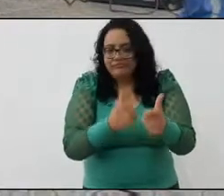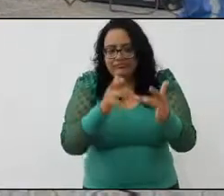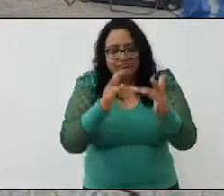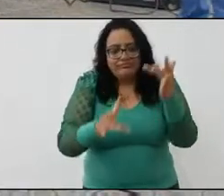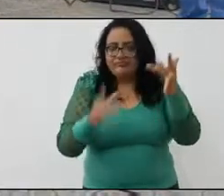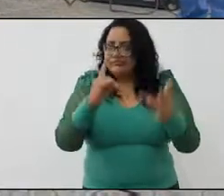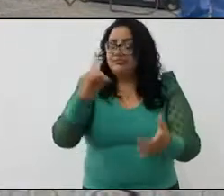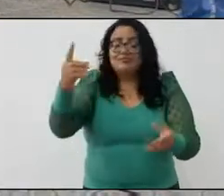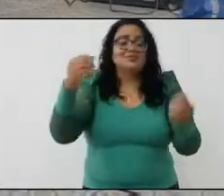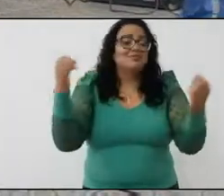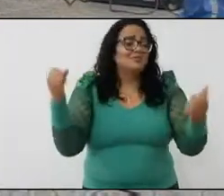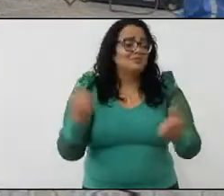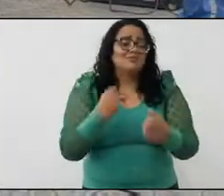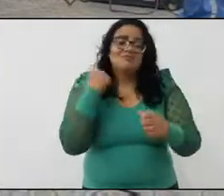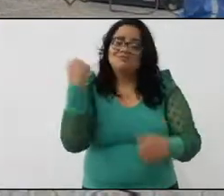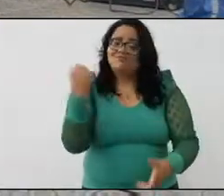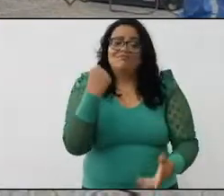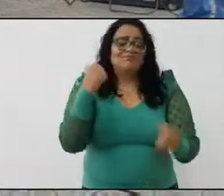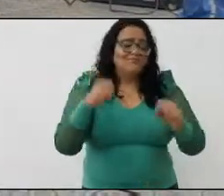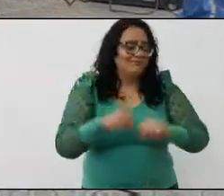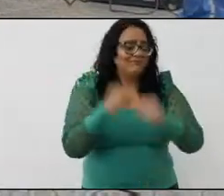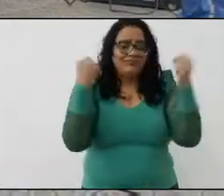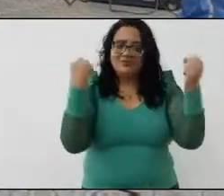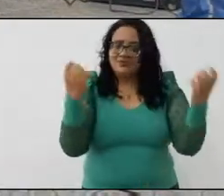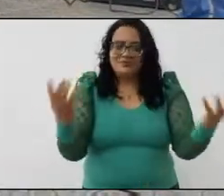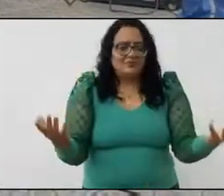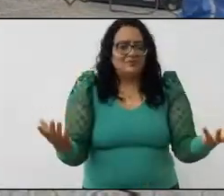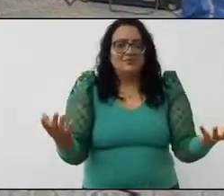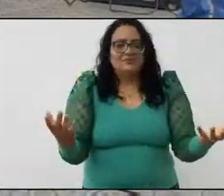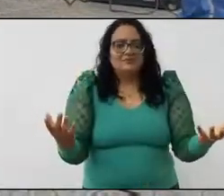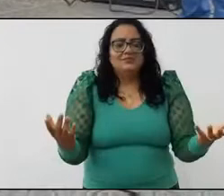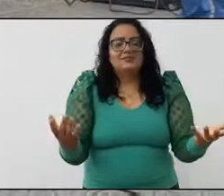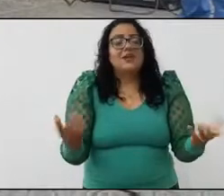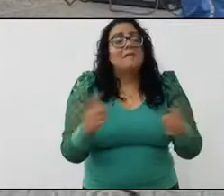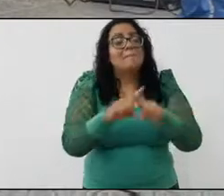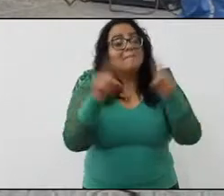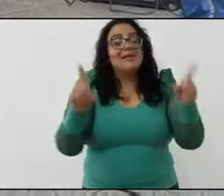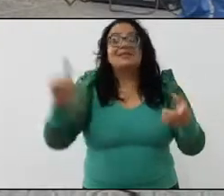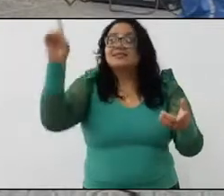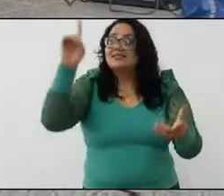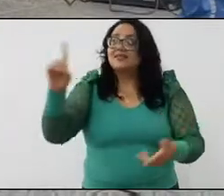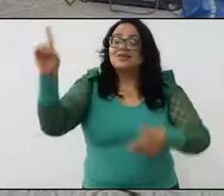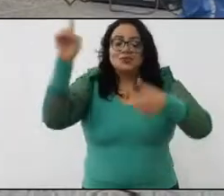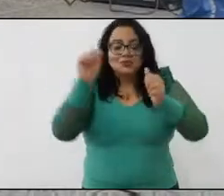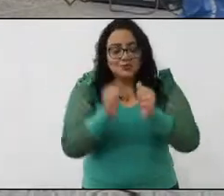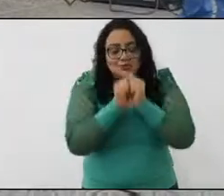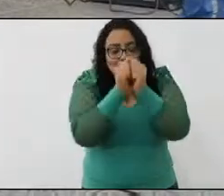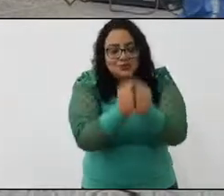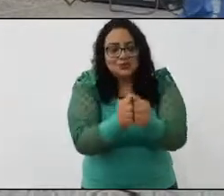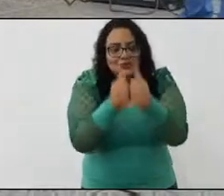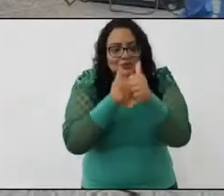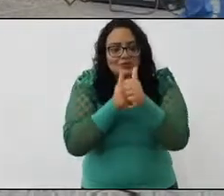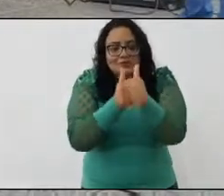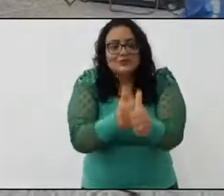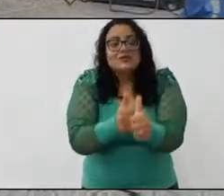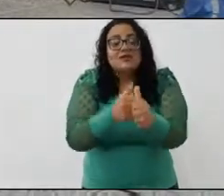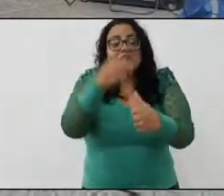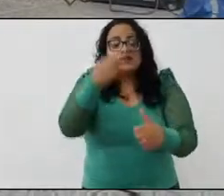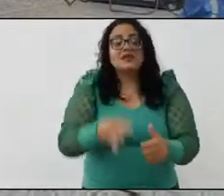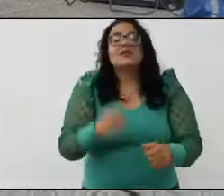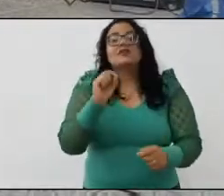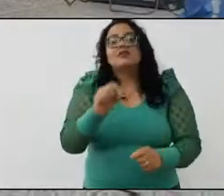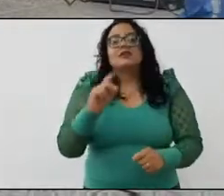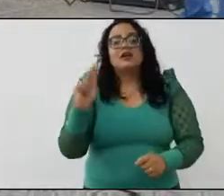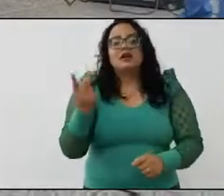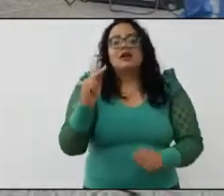Tua presença ao nosso lado, ó Deus, a certeza de vitória é